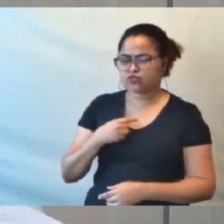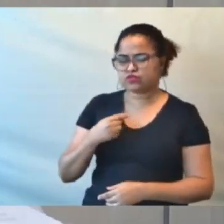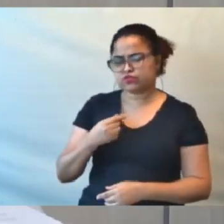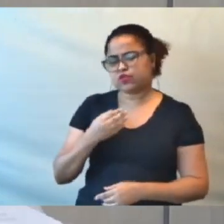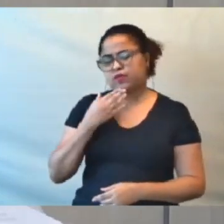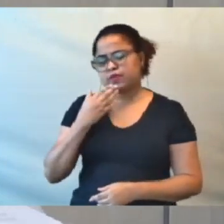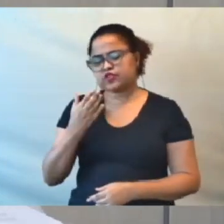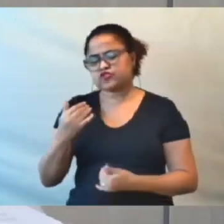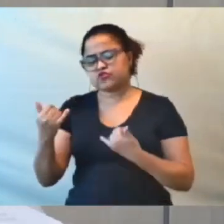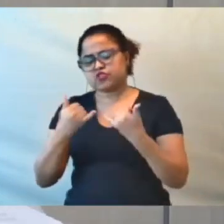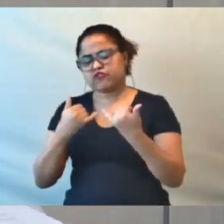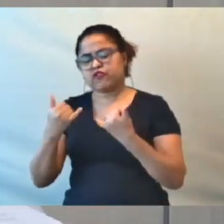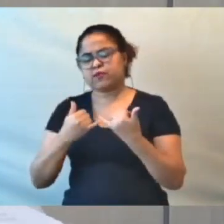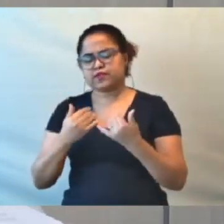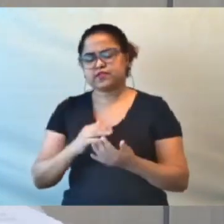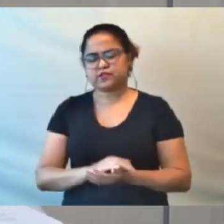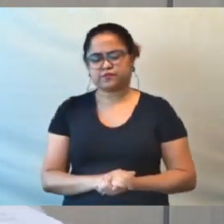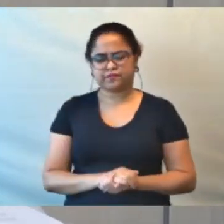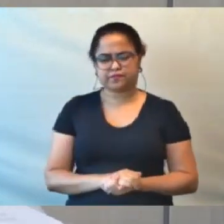portanto, quando